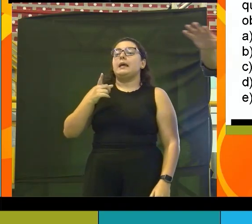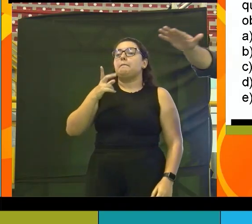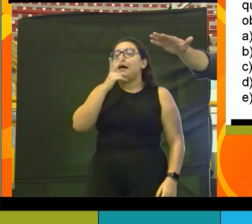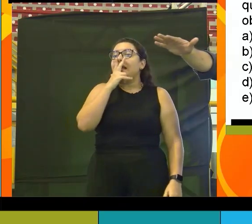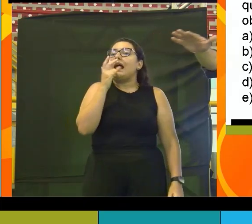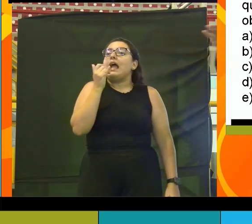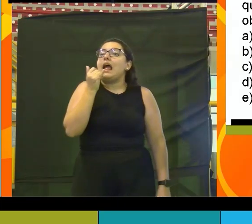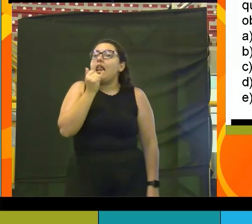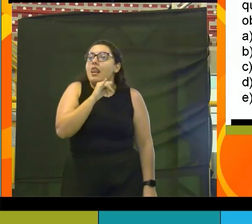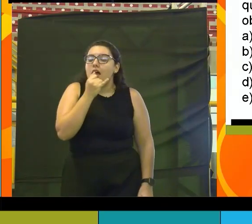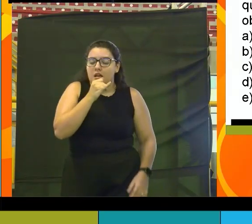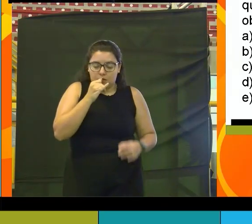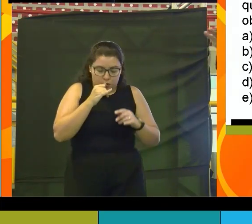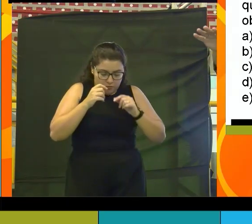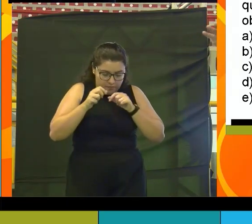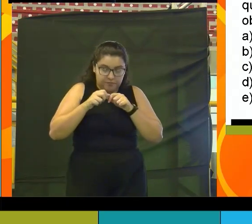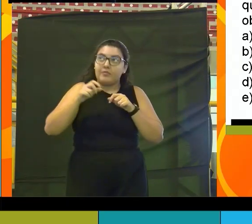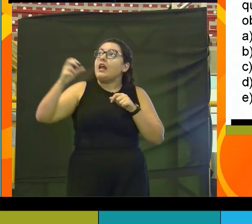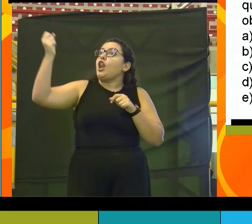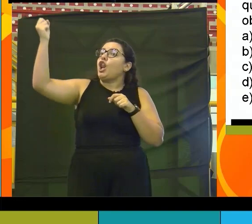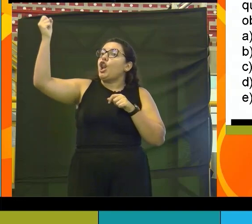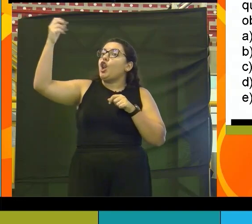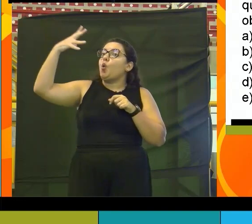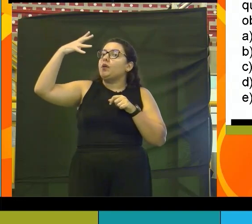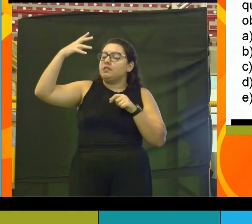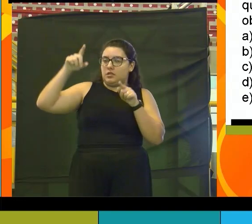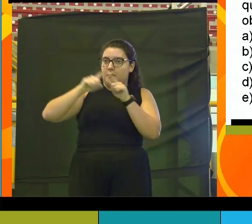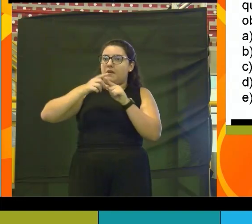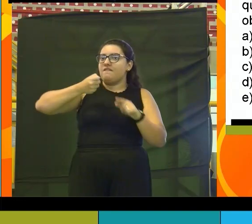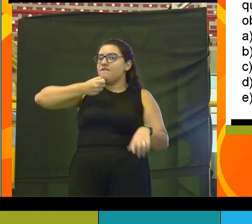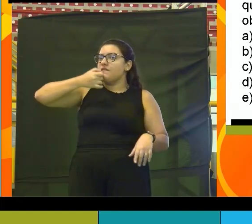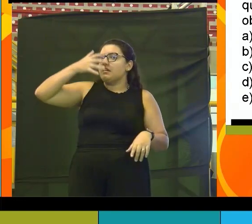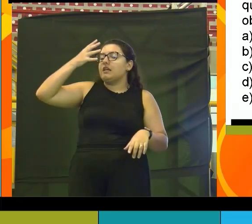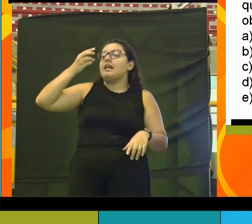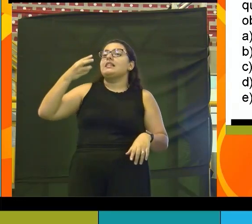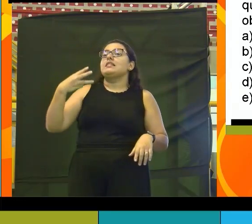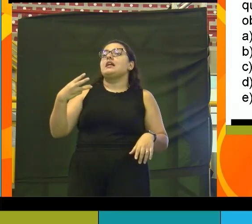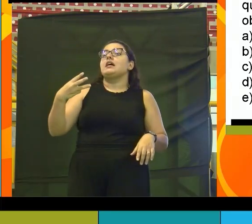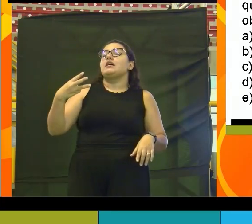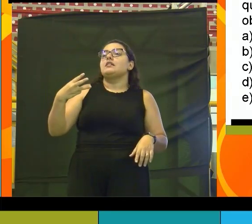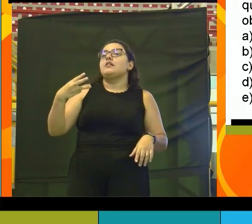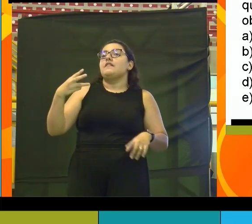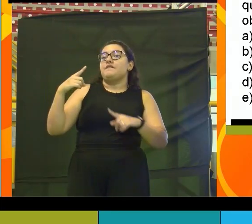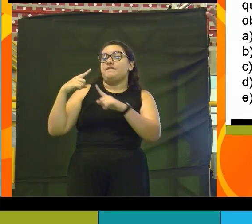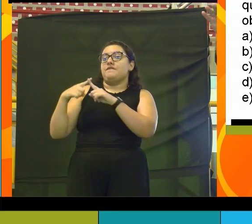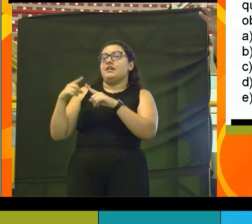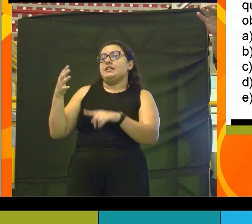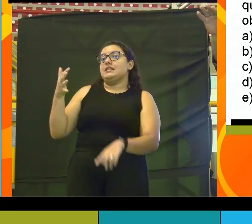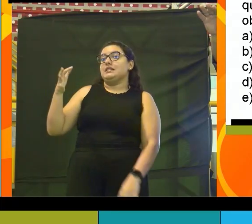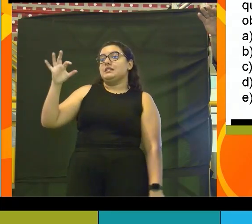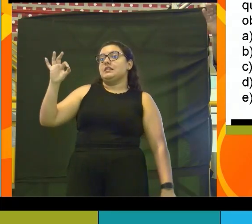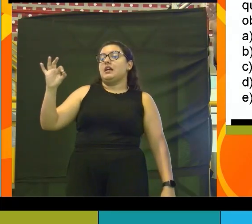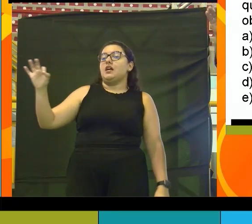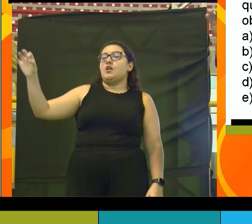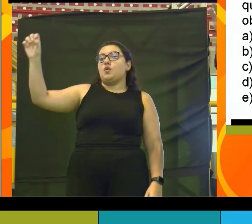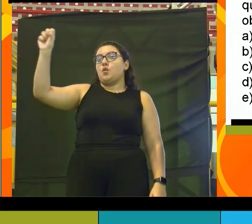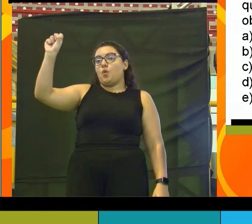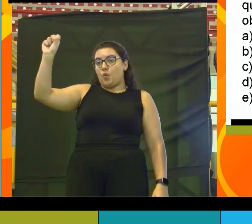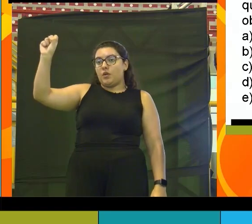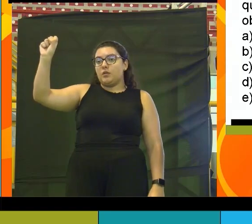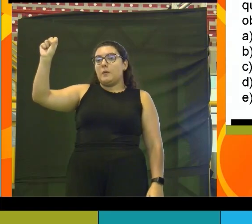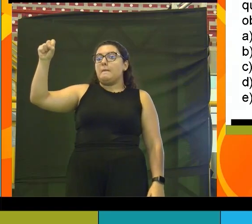e que a luz ela tem uma velocidade de quanto? 3 vezes 10 elevado a 8 metros